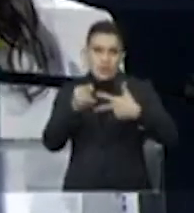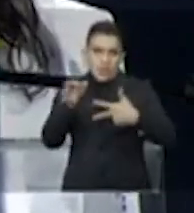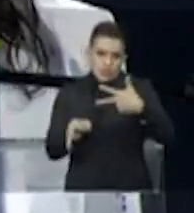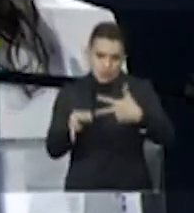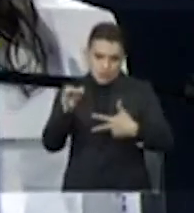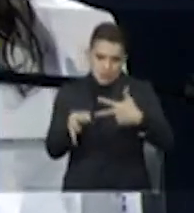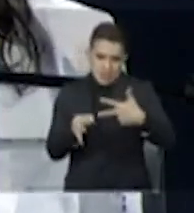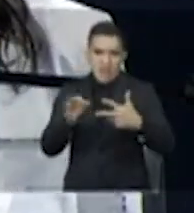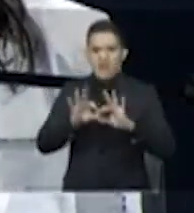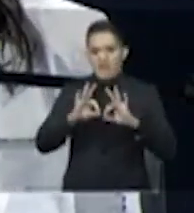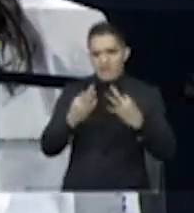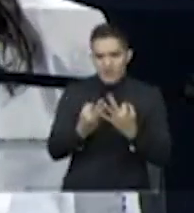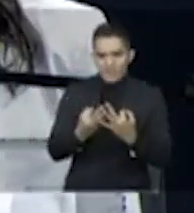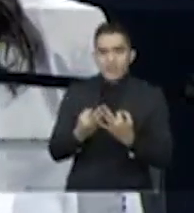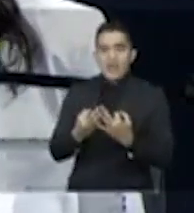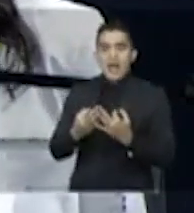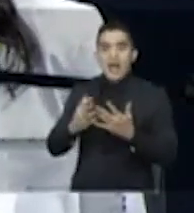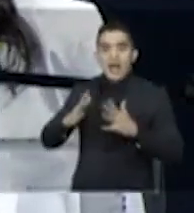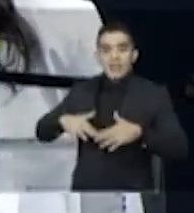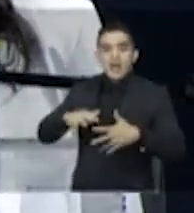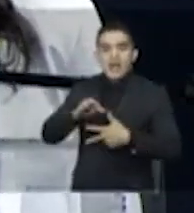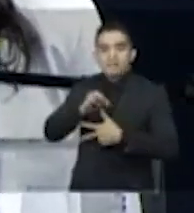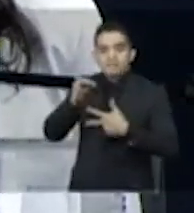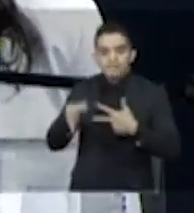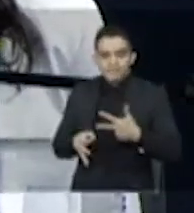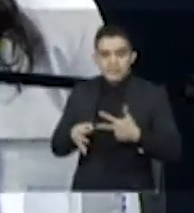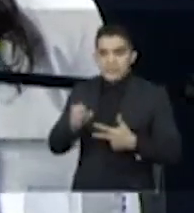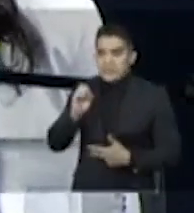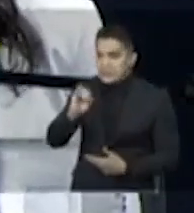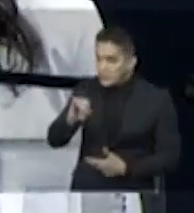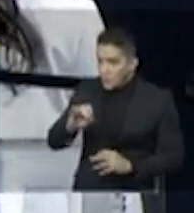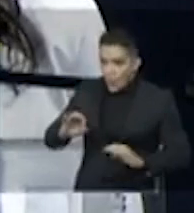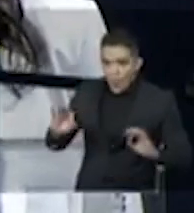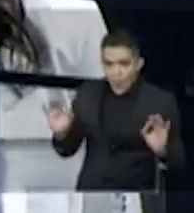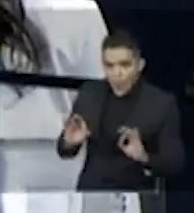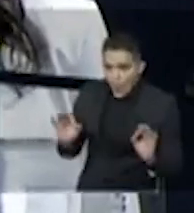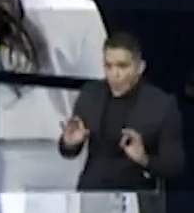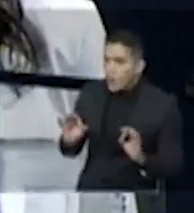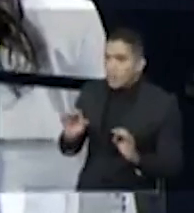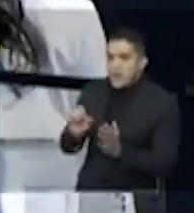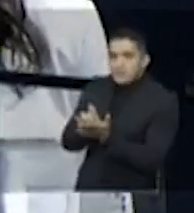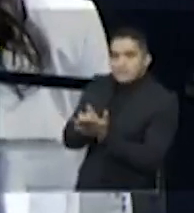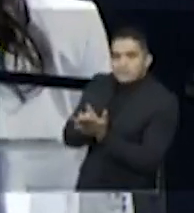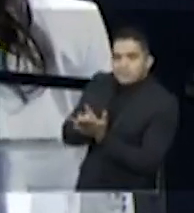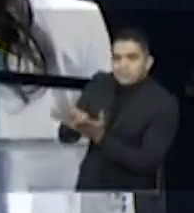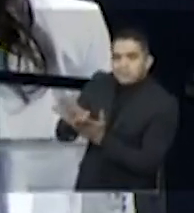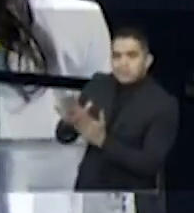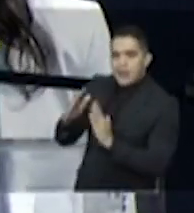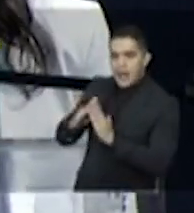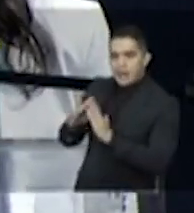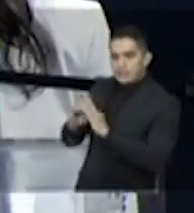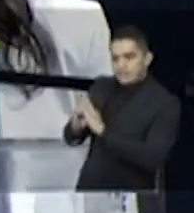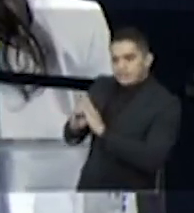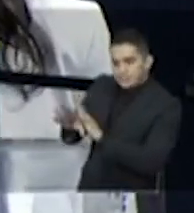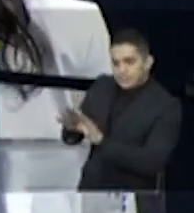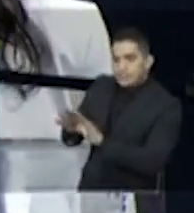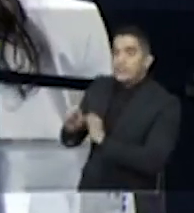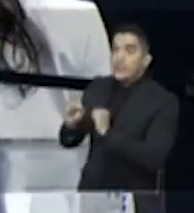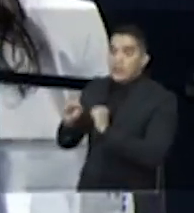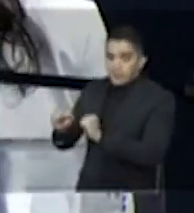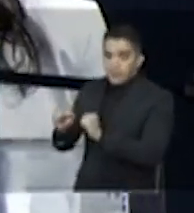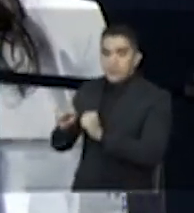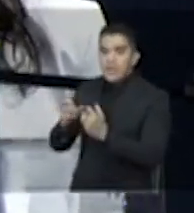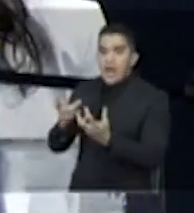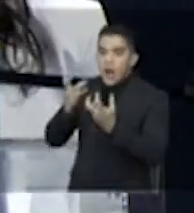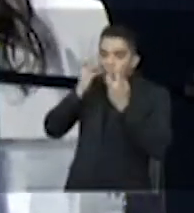de despejo. A campanha do Despejo Zero determinou que, quando não suspensos os despejos, fosse ofertada alternativa emergencial de acolhimento para as famílias